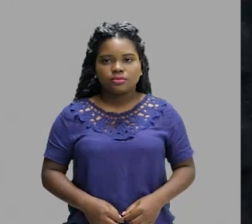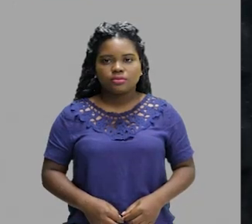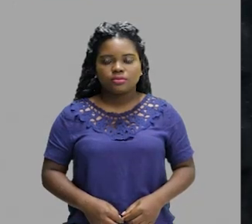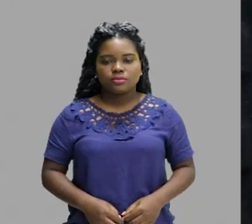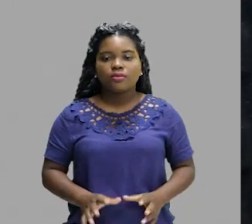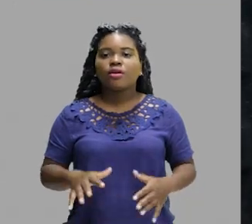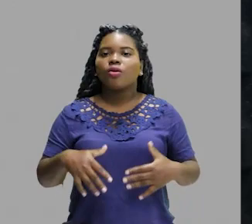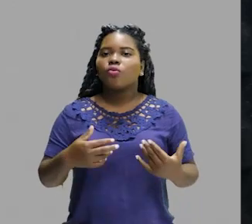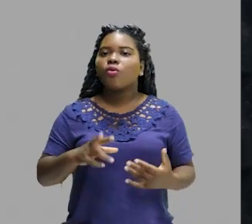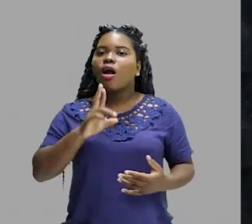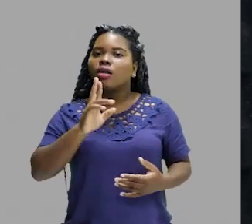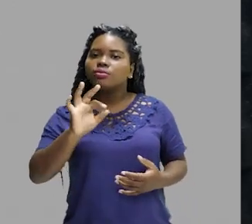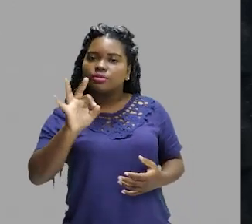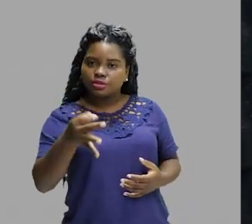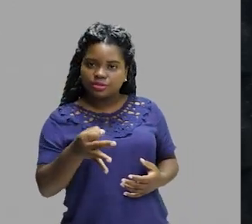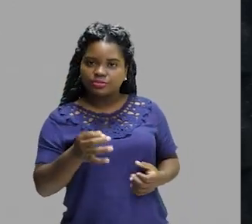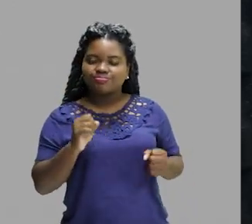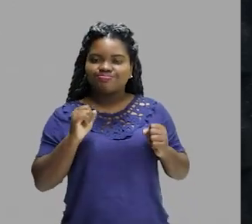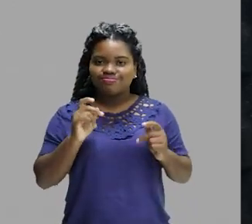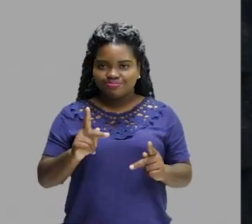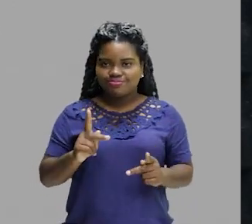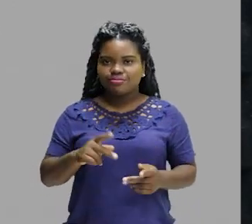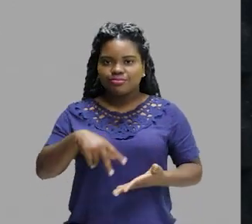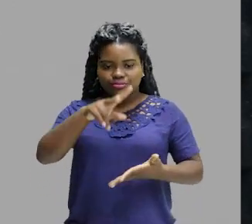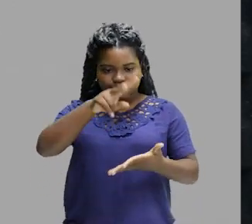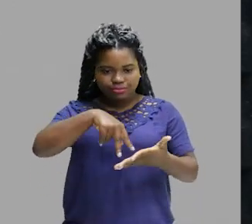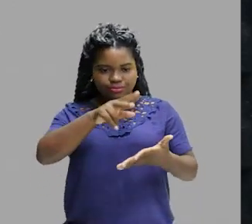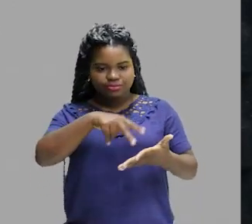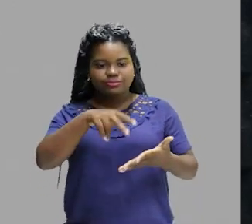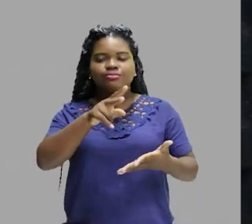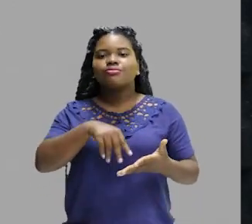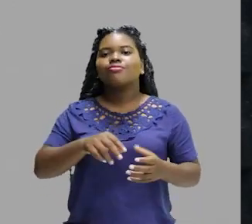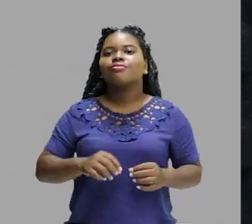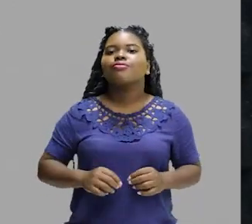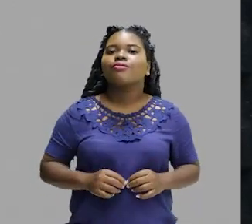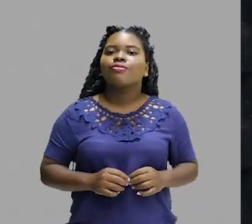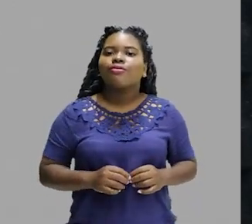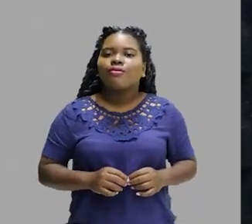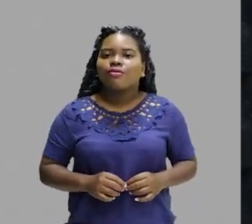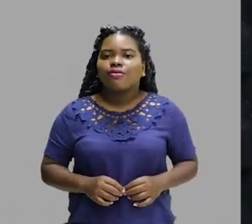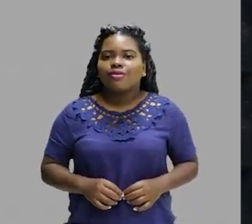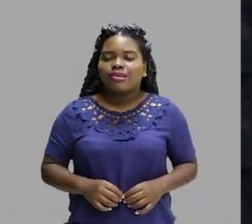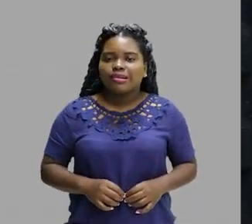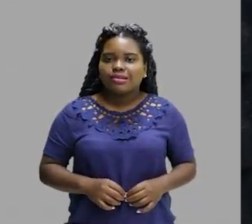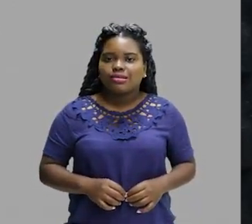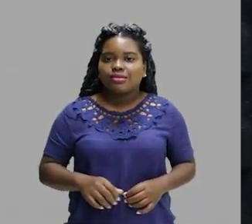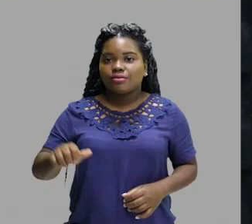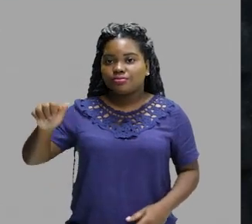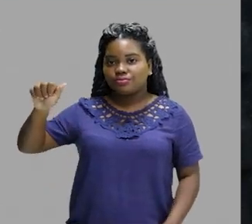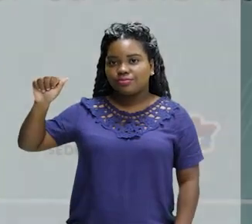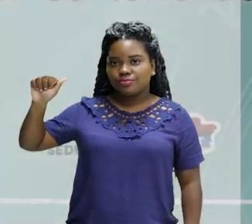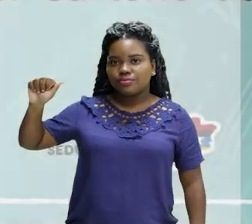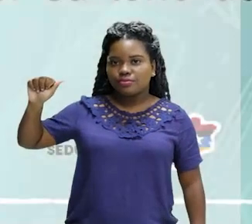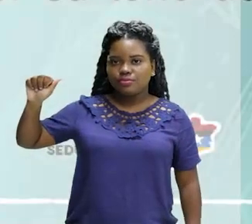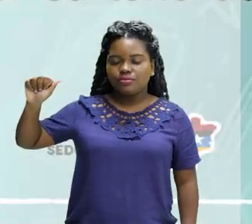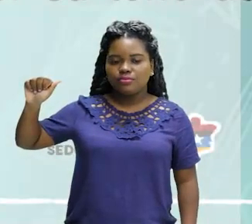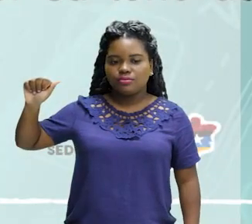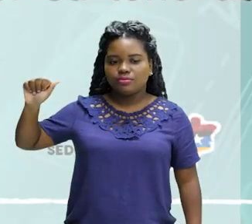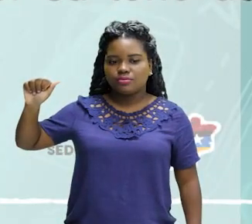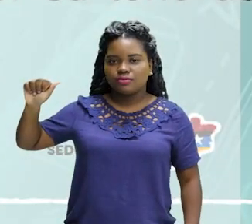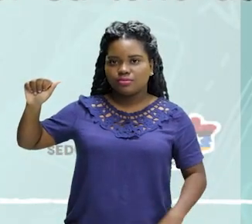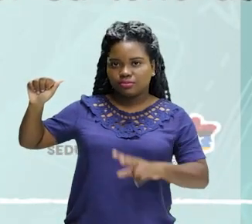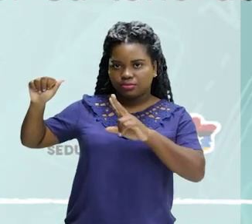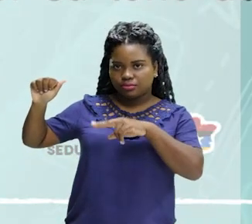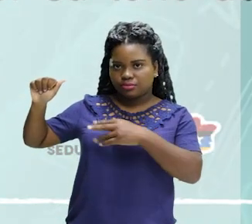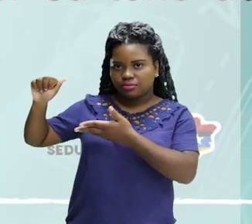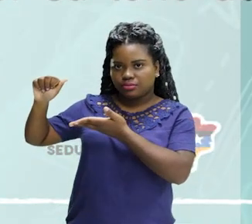a alternativa em que se apresenta esse enunciado aqui que eu coloquei para vocês, tá? Então, letra A. En